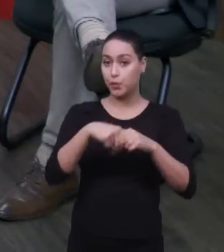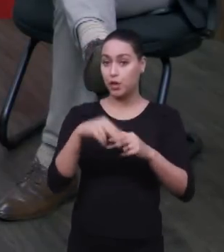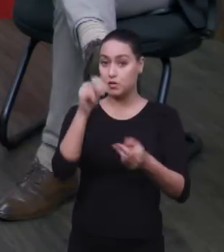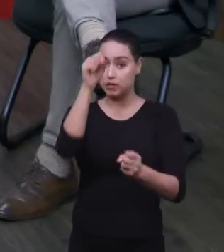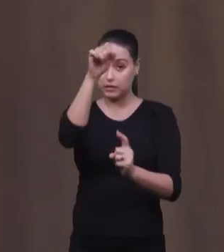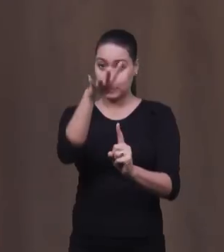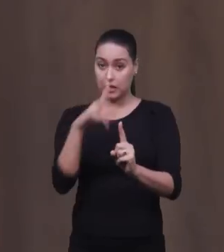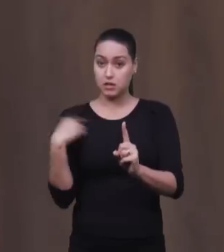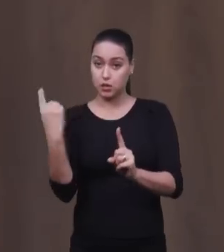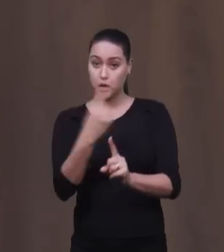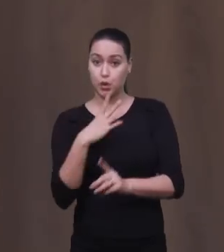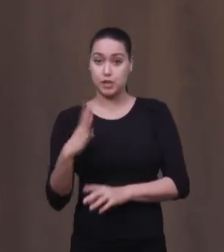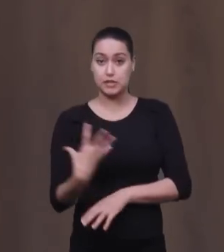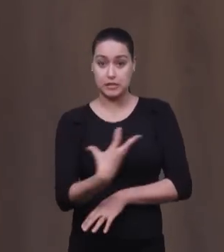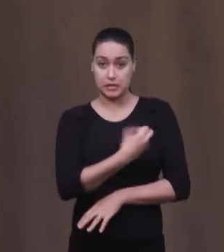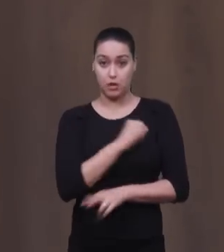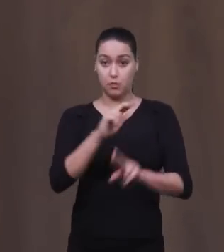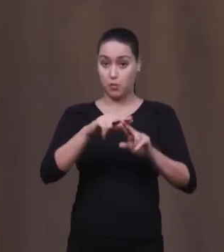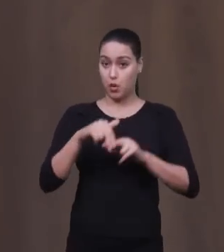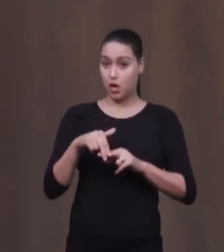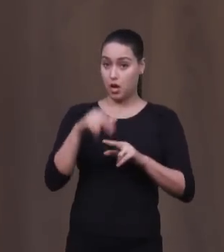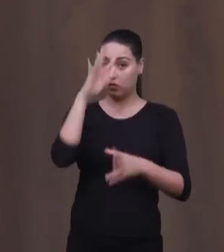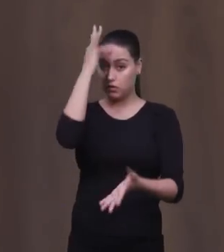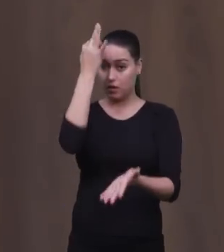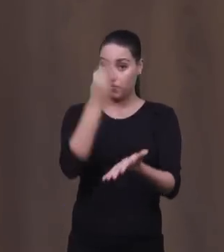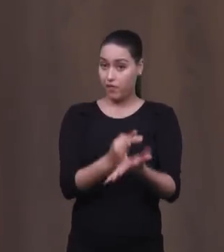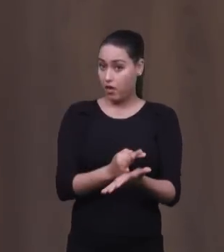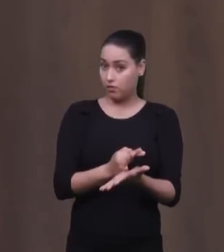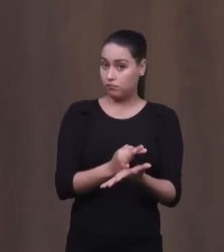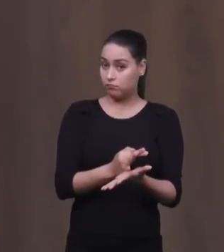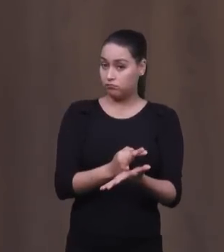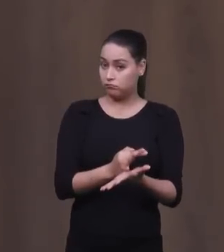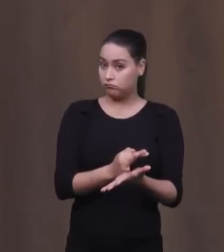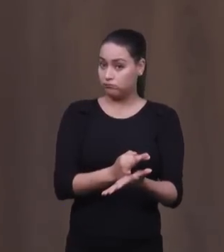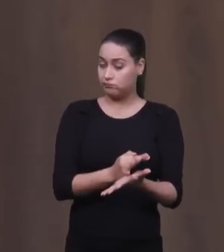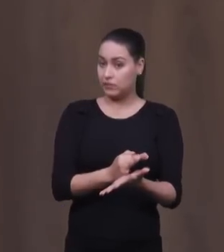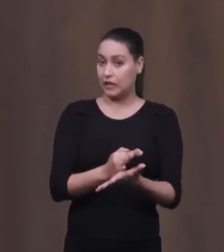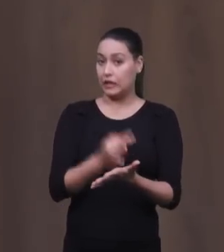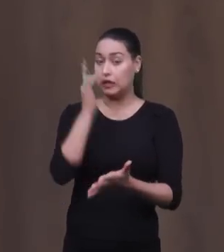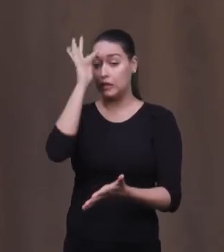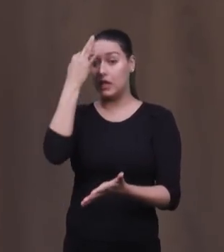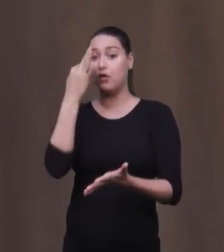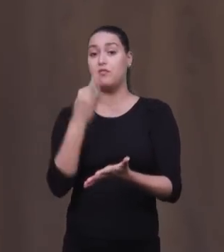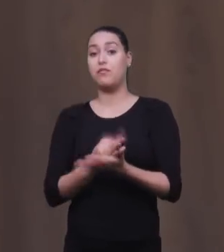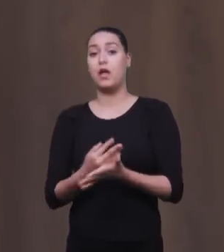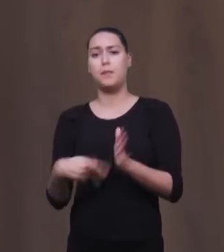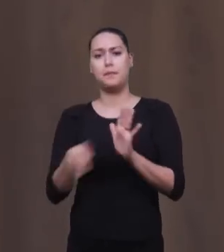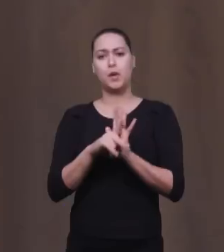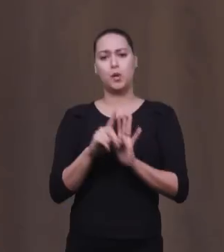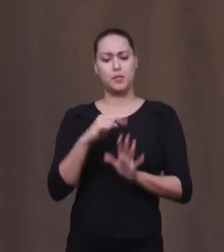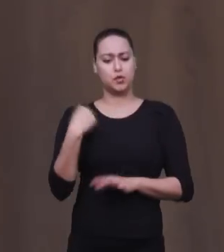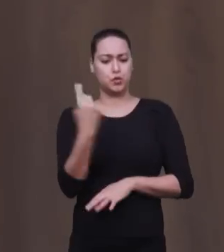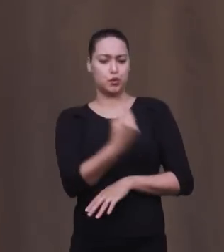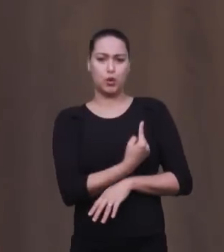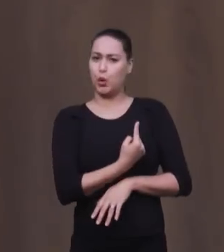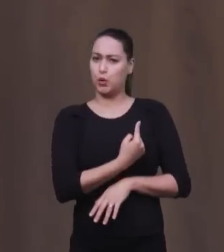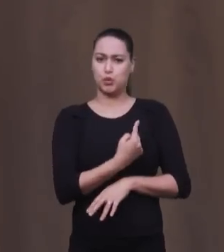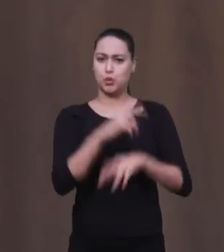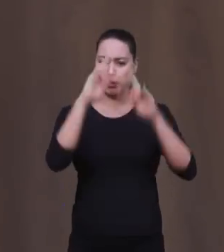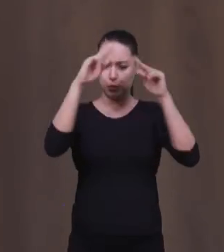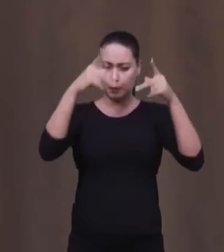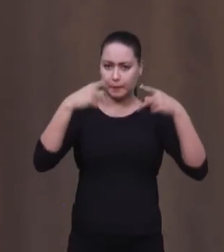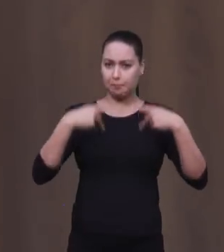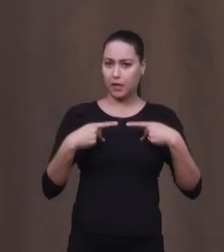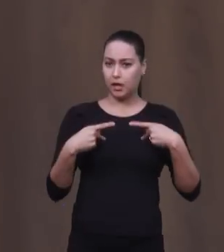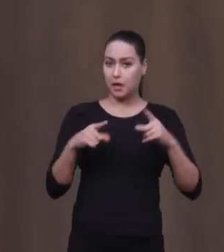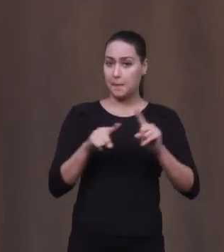pela graça que somos salvos, e isso por meio da fé. e essa fé, ela não vem de nós, diz